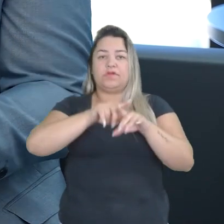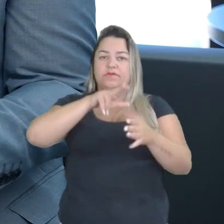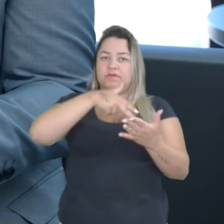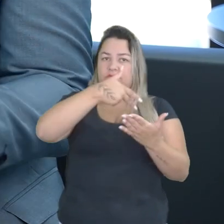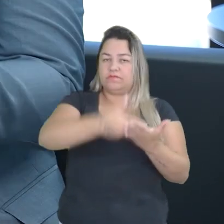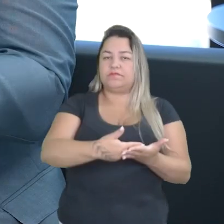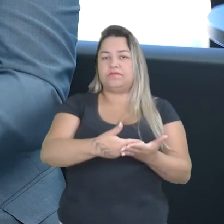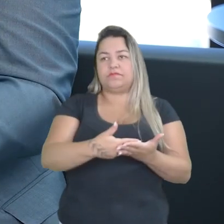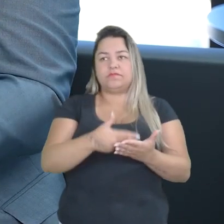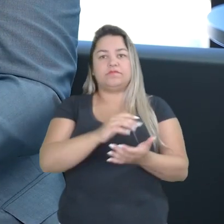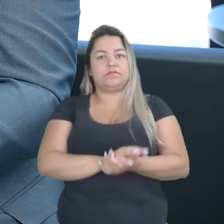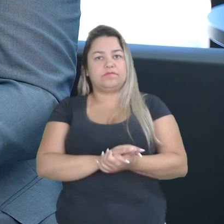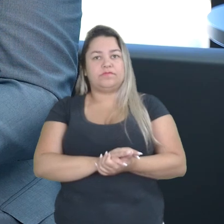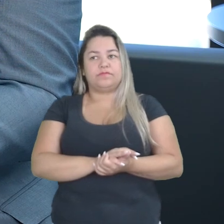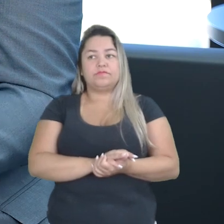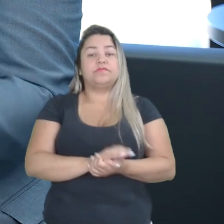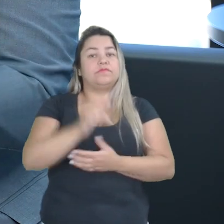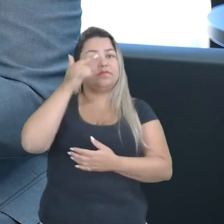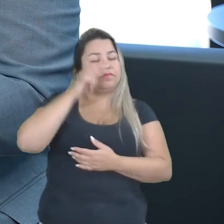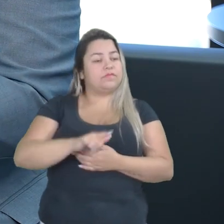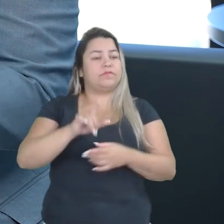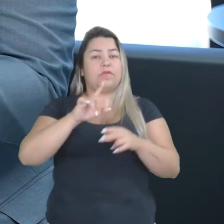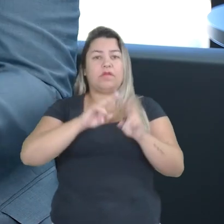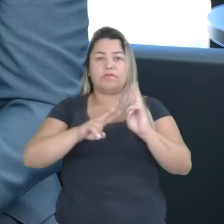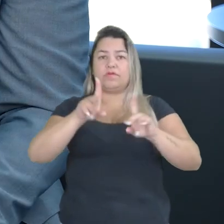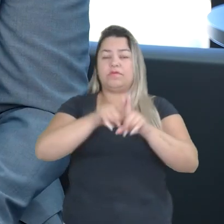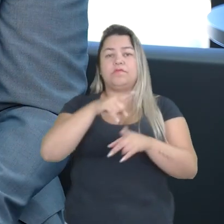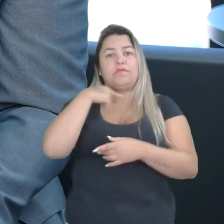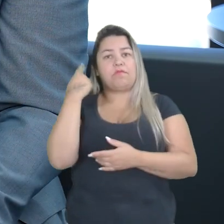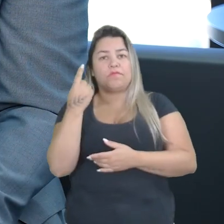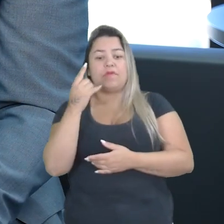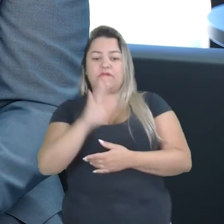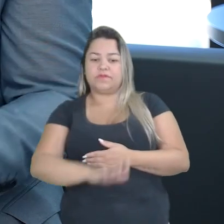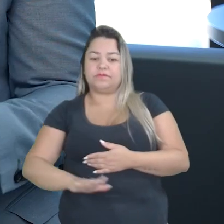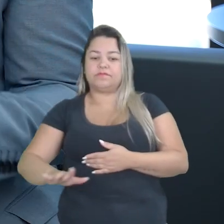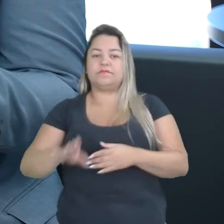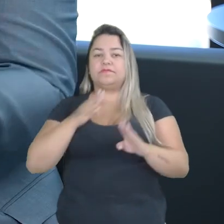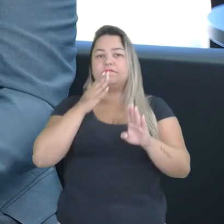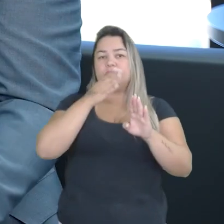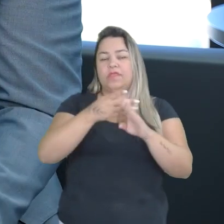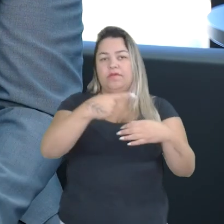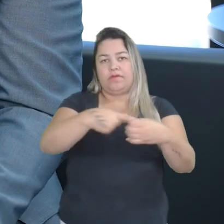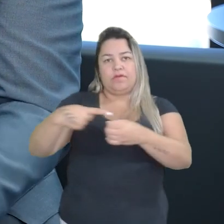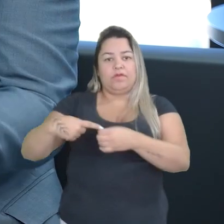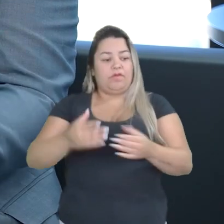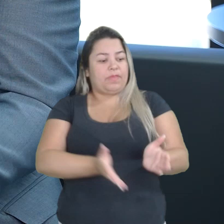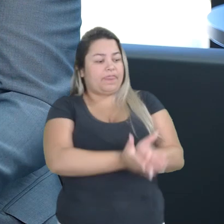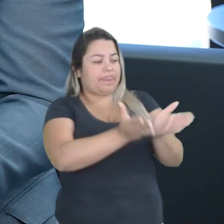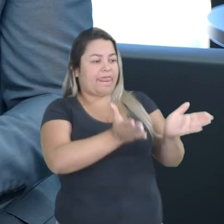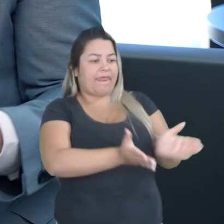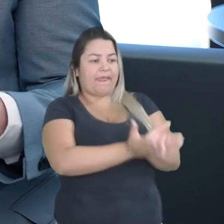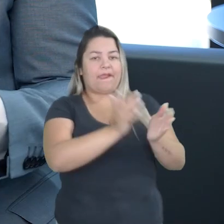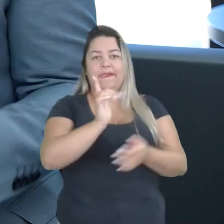internar. Com um tempo maior ainda de programa, a gente consegue ver também efeitos na mortalidade infantil, principalmente naquelas cidades mais